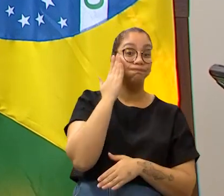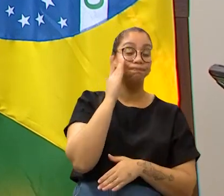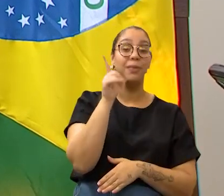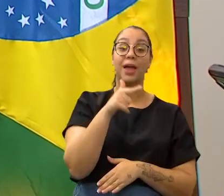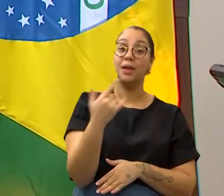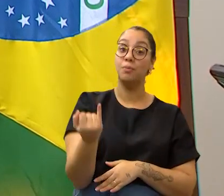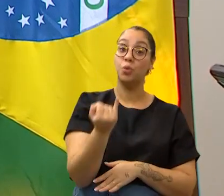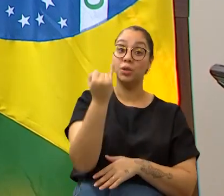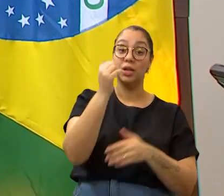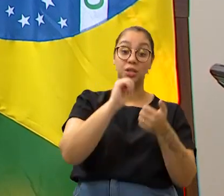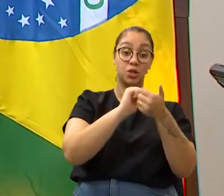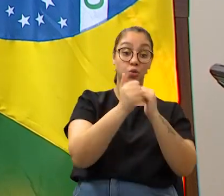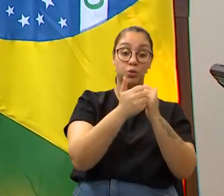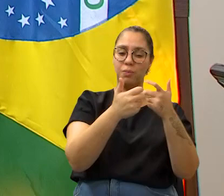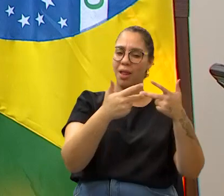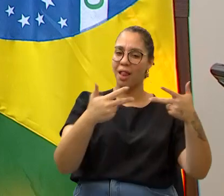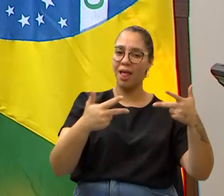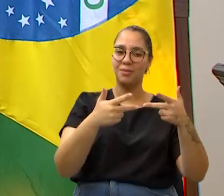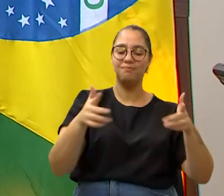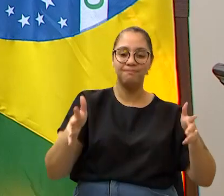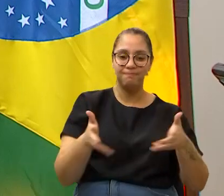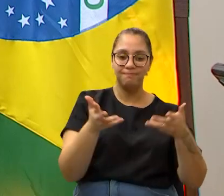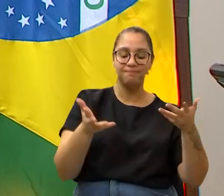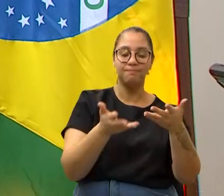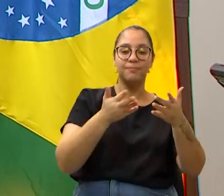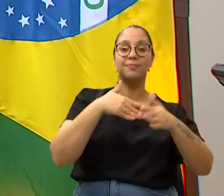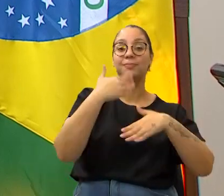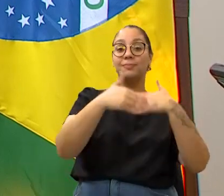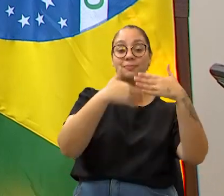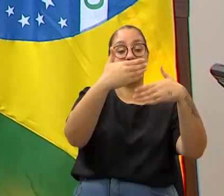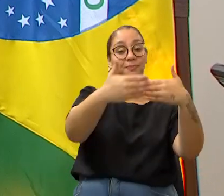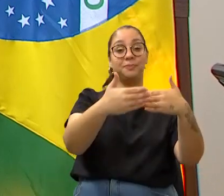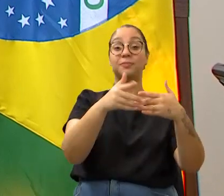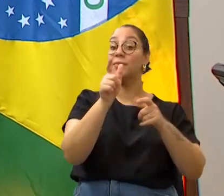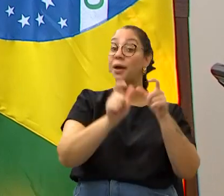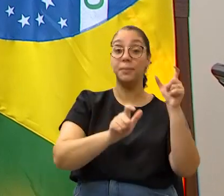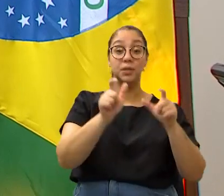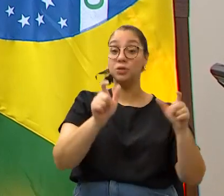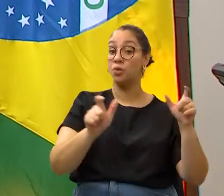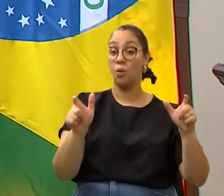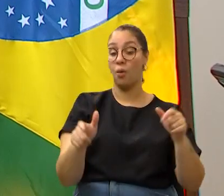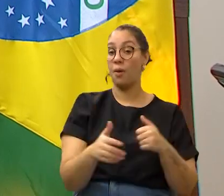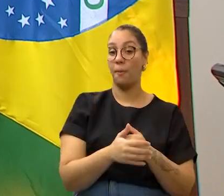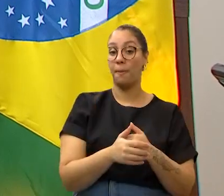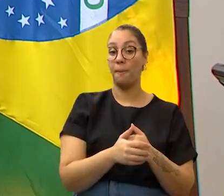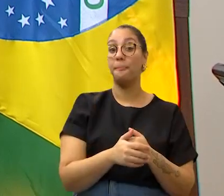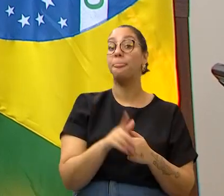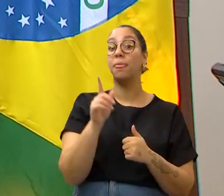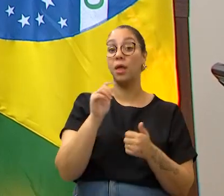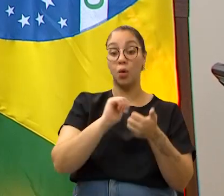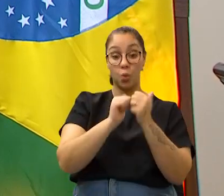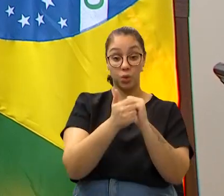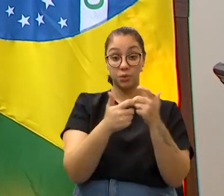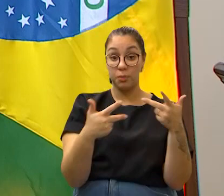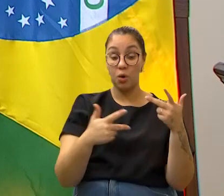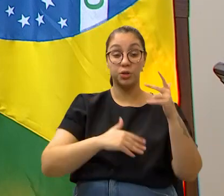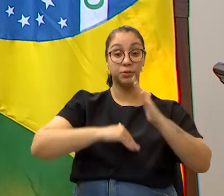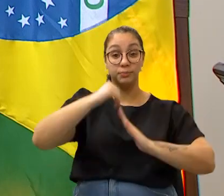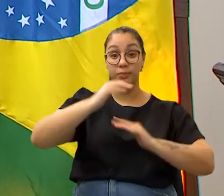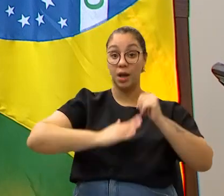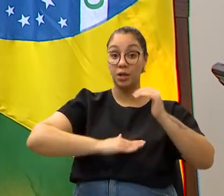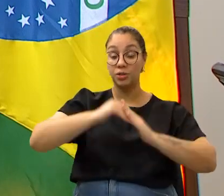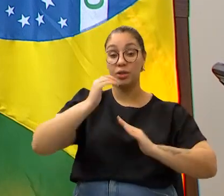a importância que o esporte tem para o desenvolvimento da pessoa, né? O esporte, a